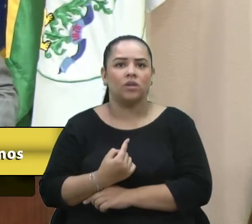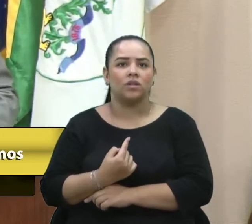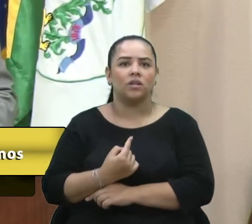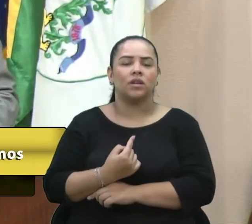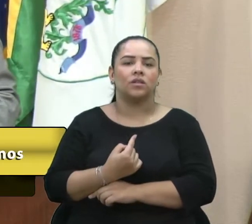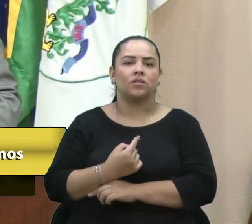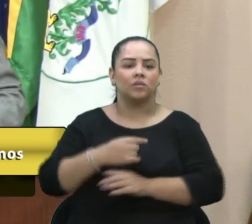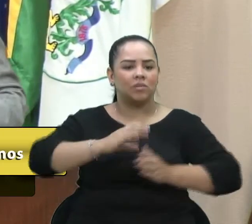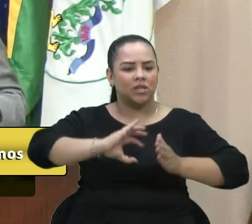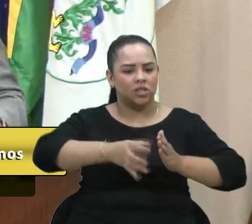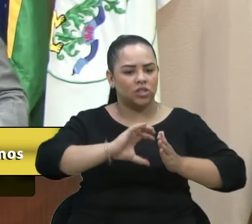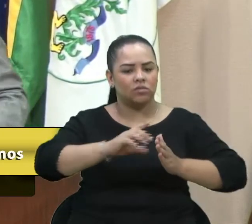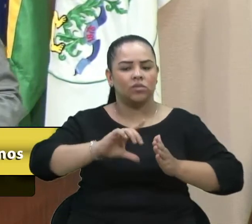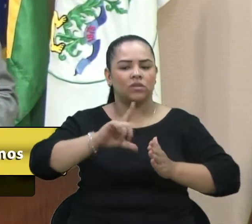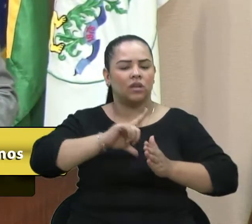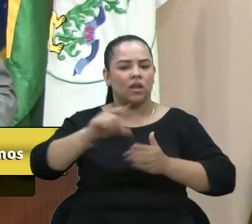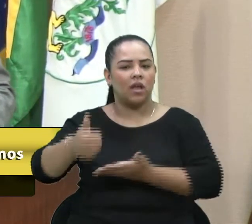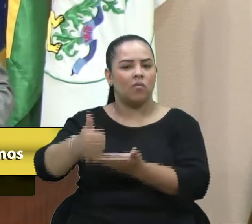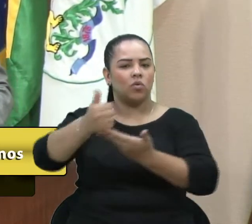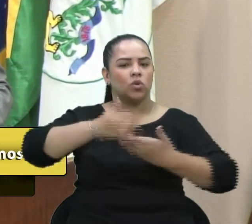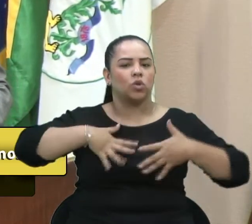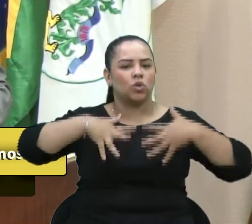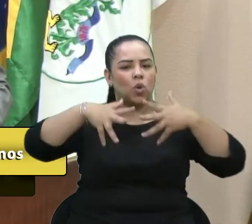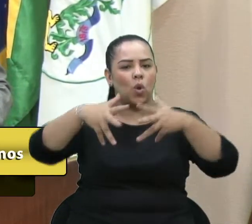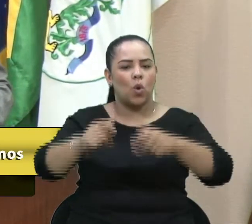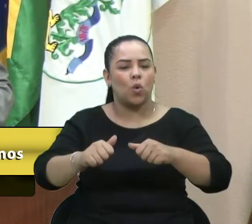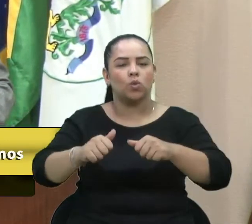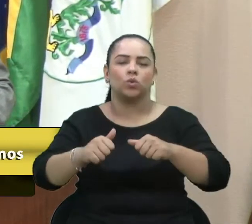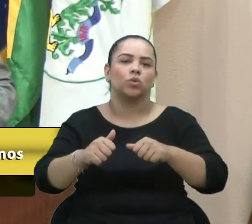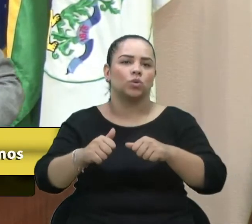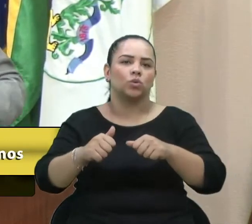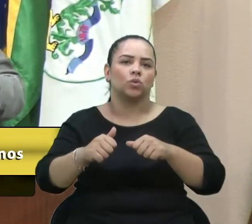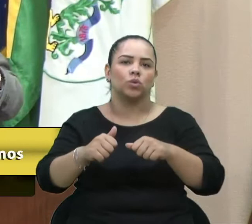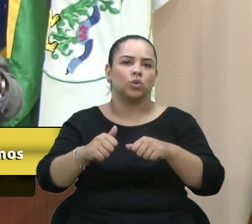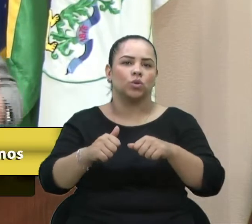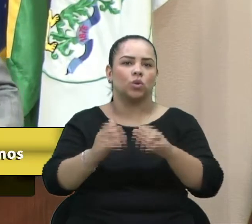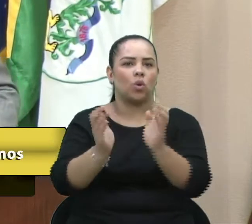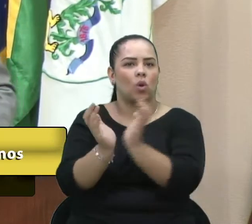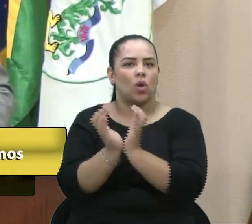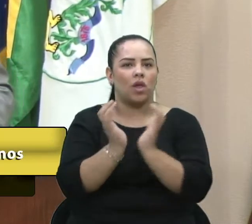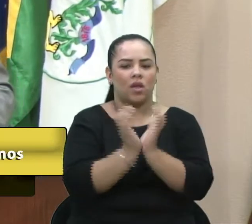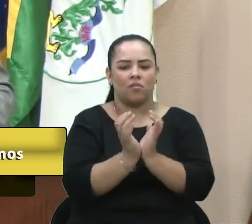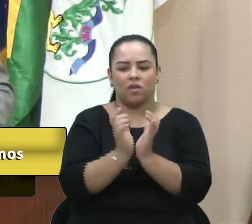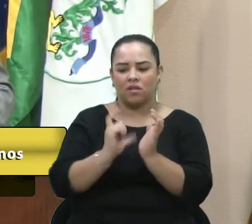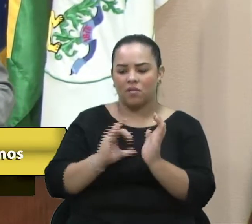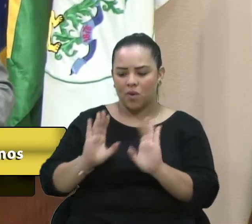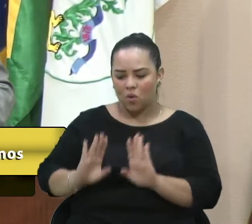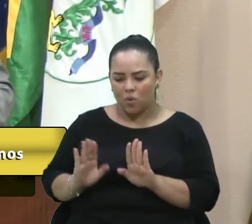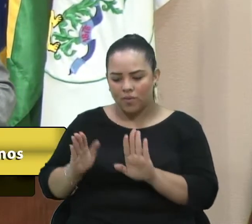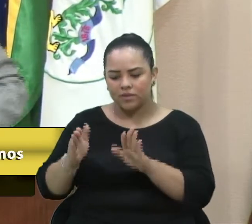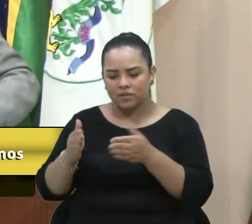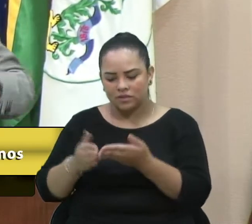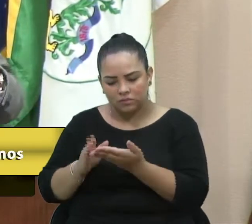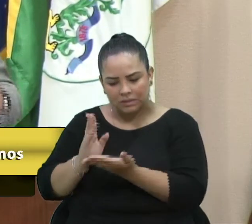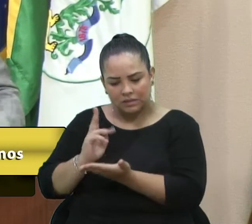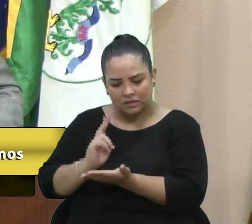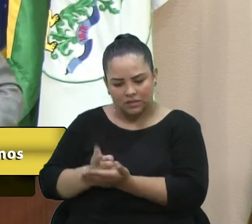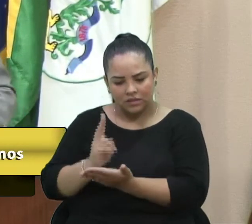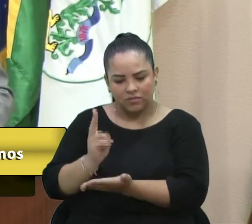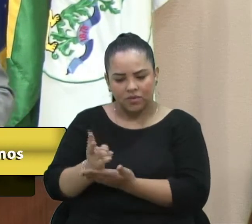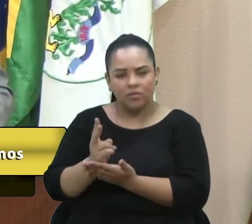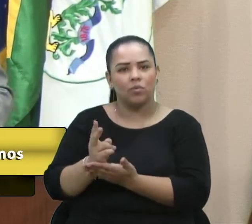o apoio de todos os nobres colegas aqui para uma comissão permanente, para uma